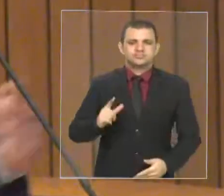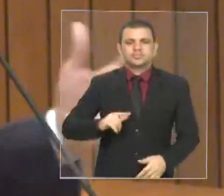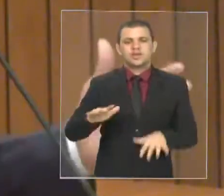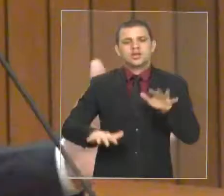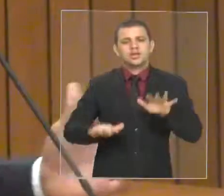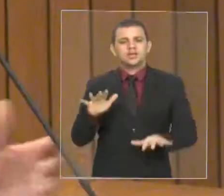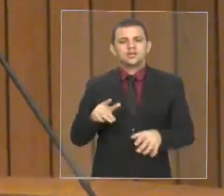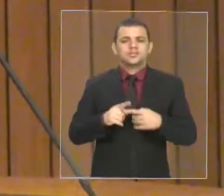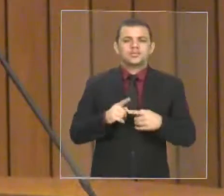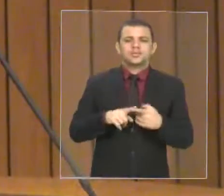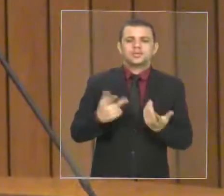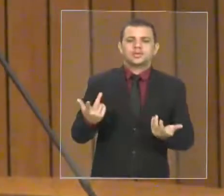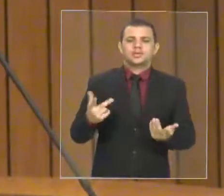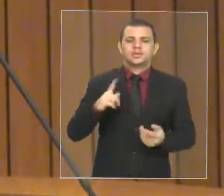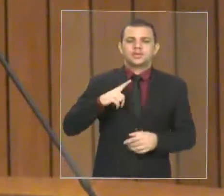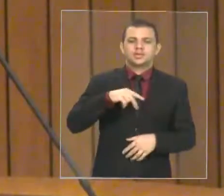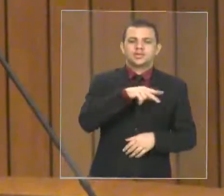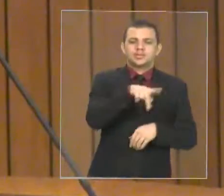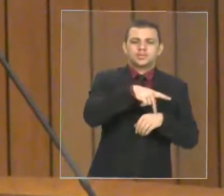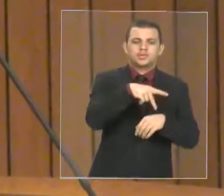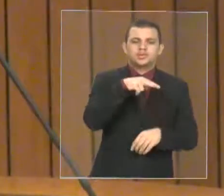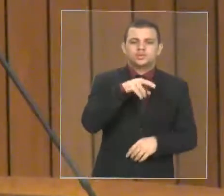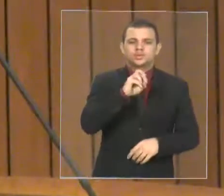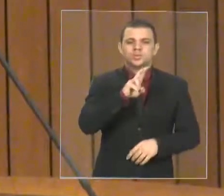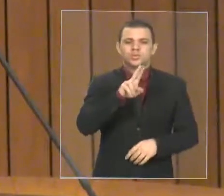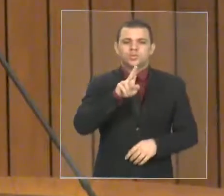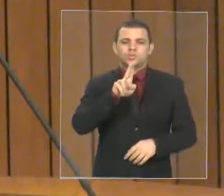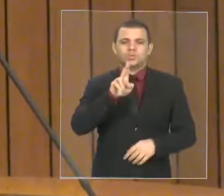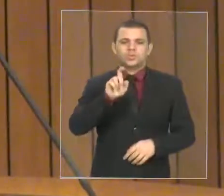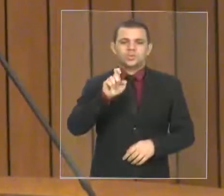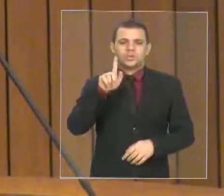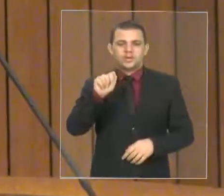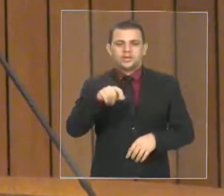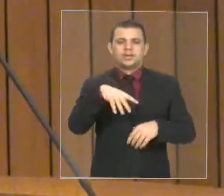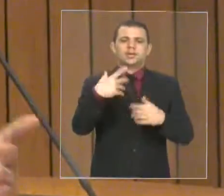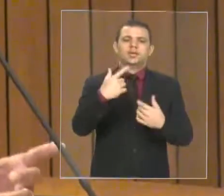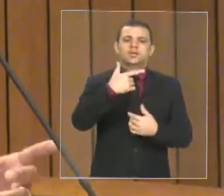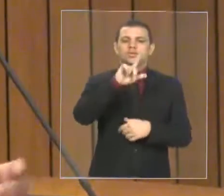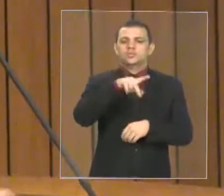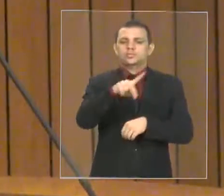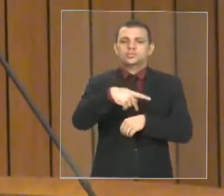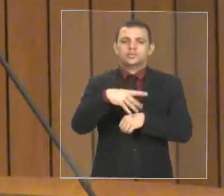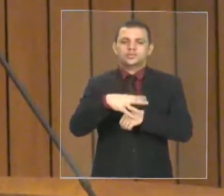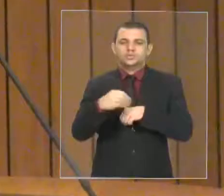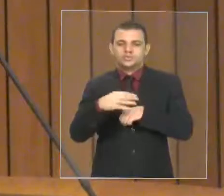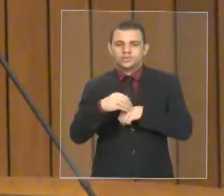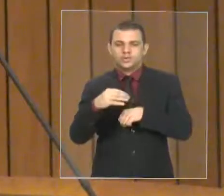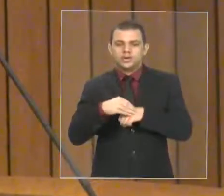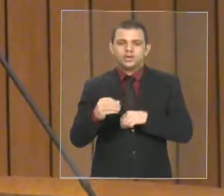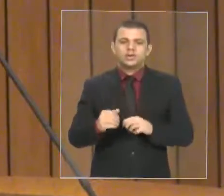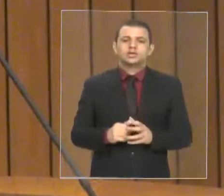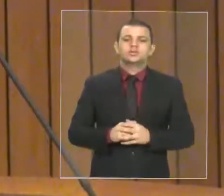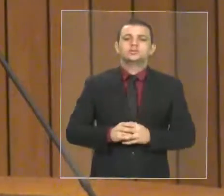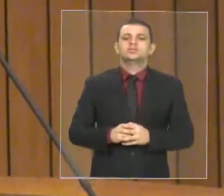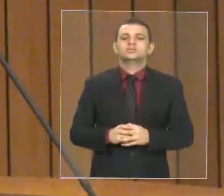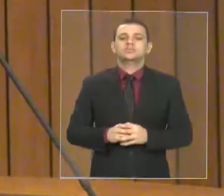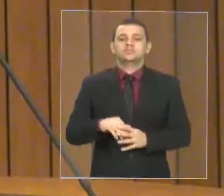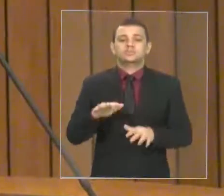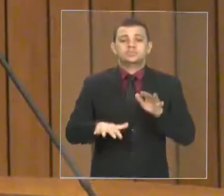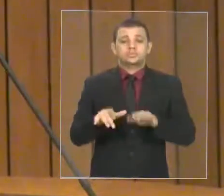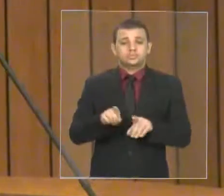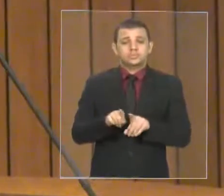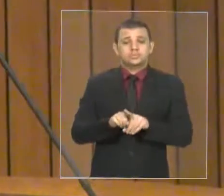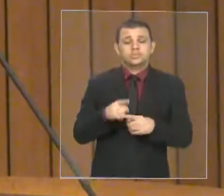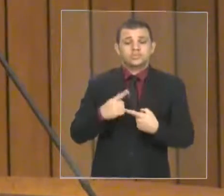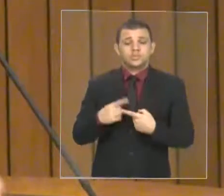entre Noruega, Suécia, até por conta da distância de uma capital, tanto